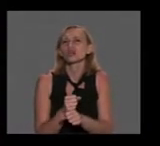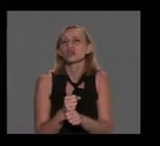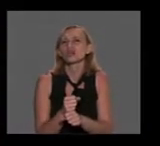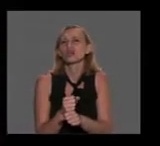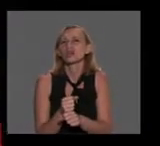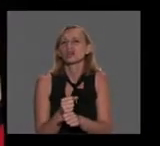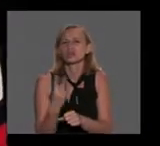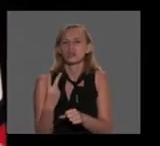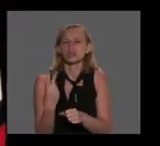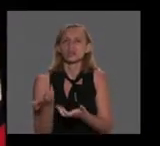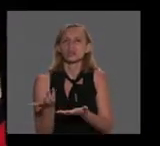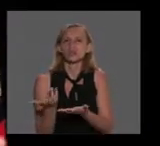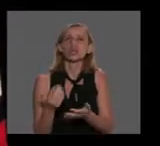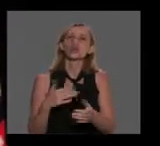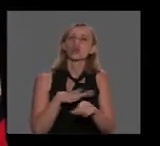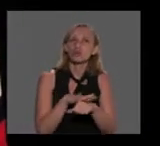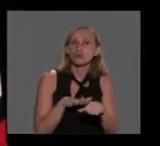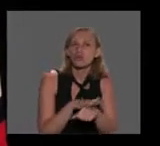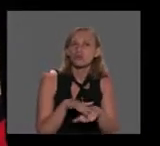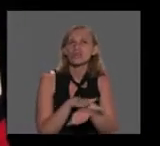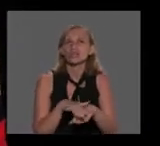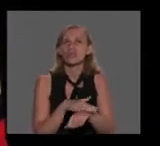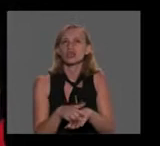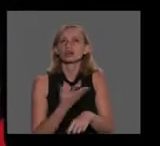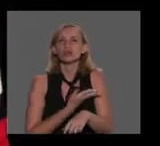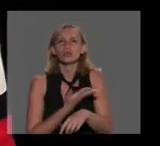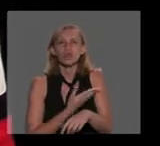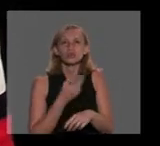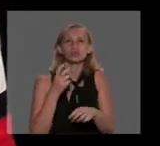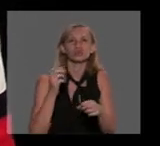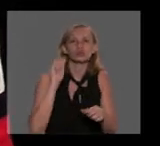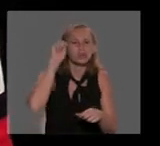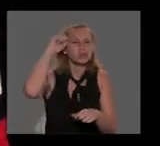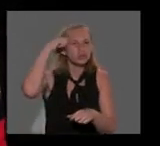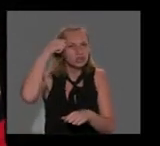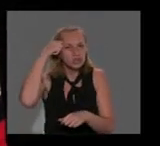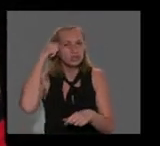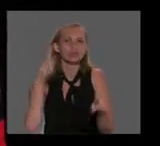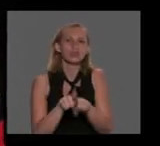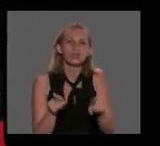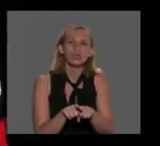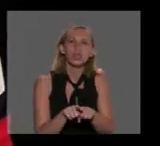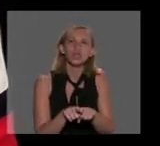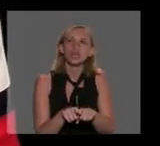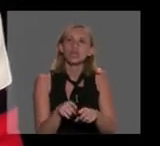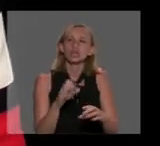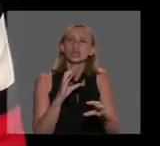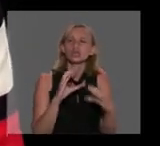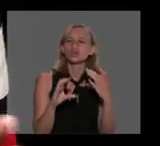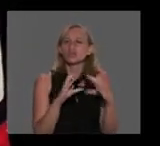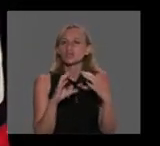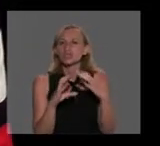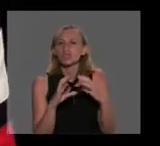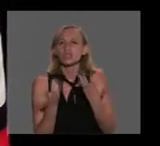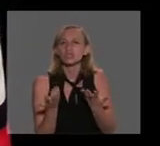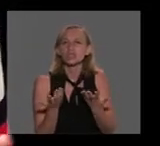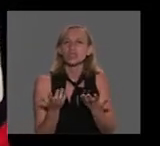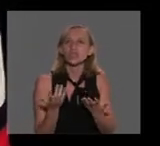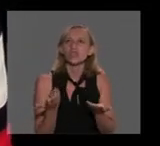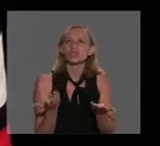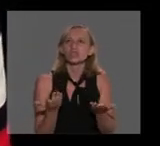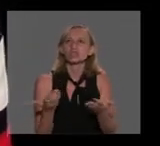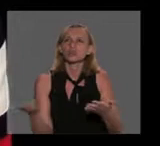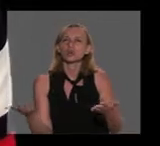anos, consegui conversar com vários outros youtubers negros também, e a gente trabalha muito em colaboração. Às vezes não faz, a gente chama